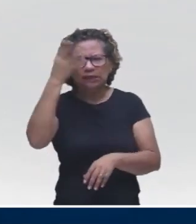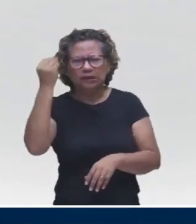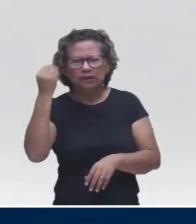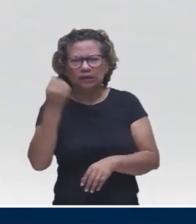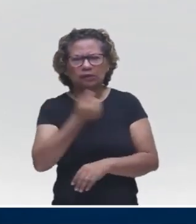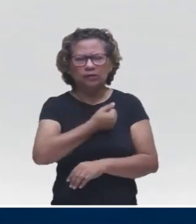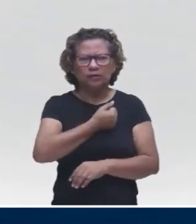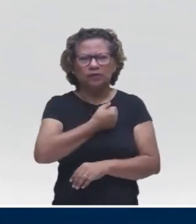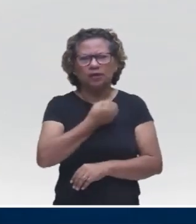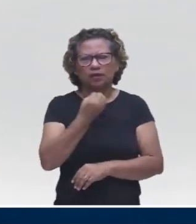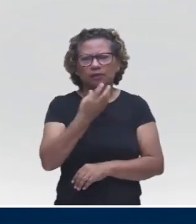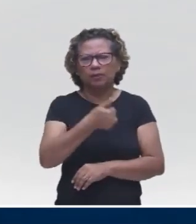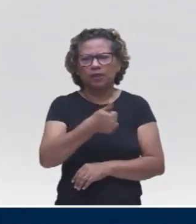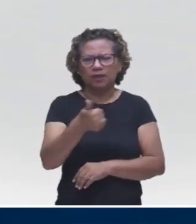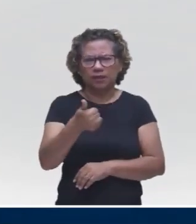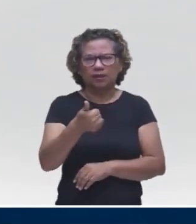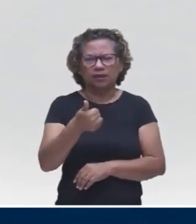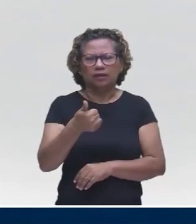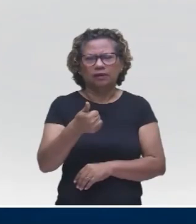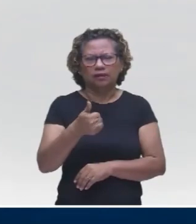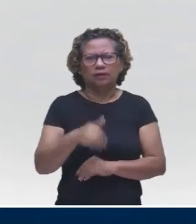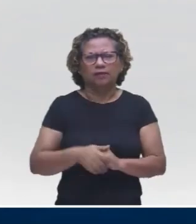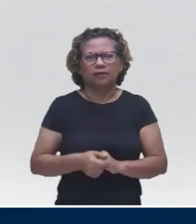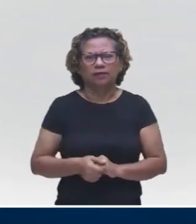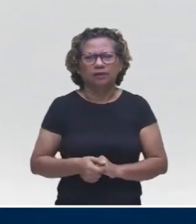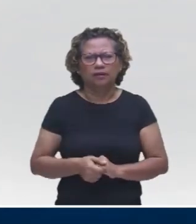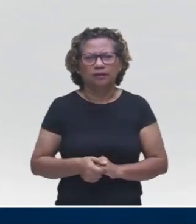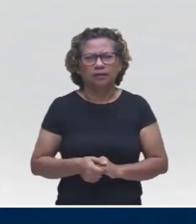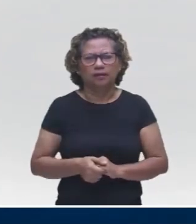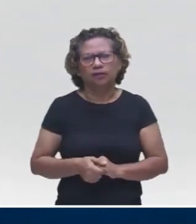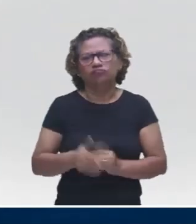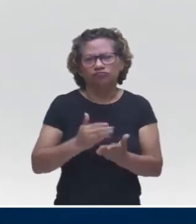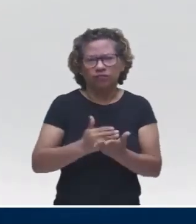Muito bem. Então, nós temos esse primeiro ponto aqui.